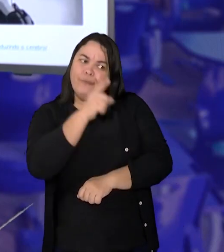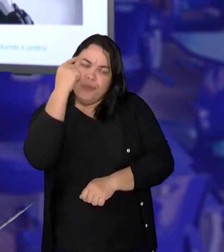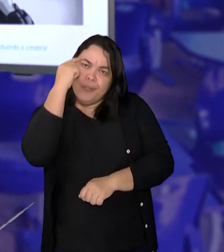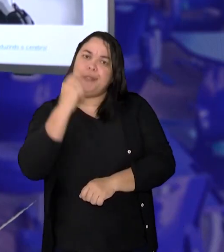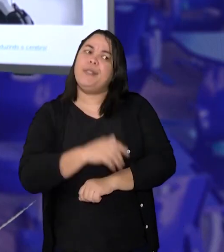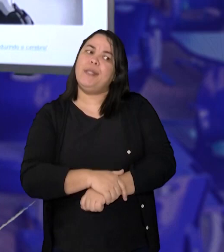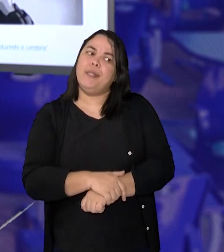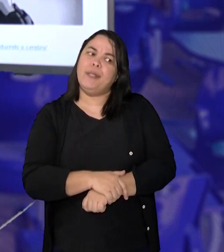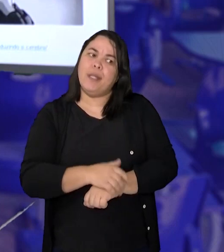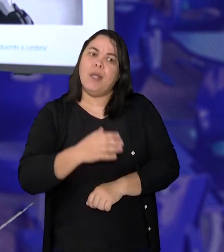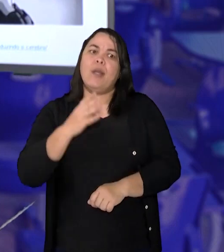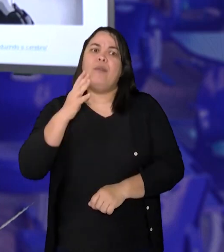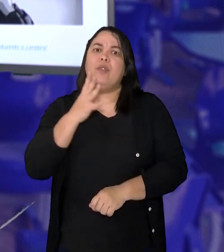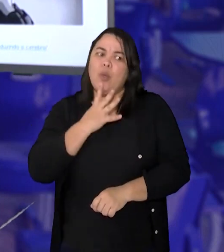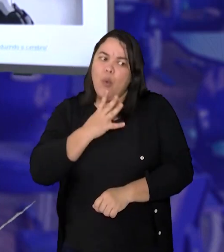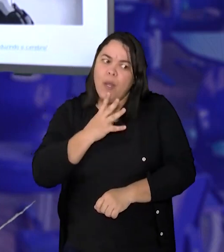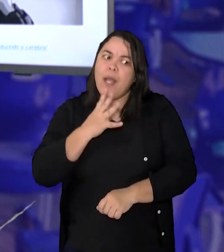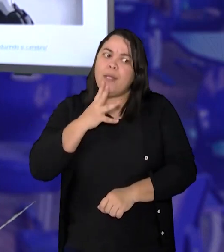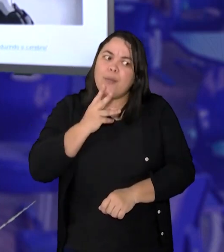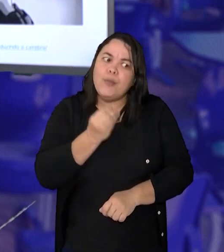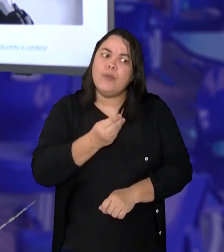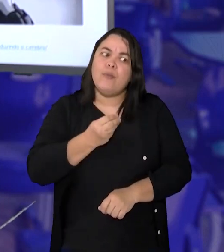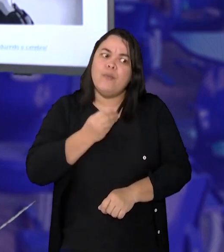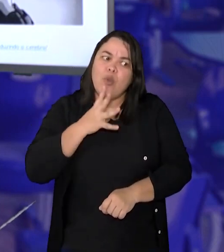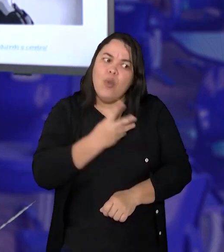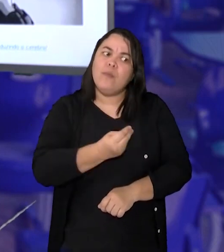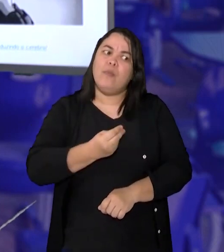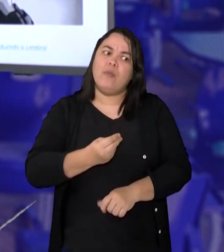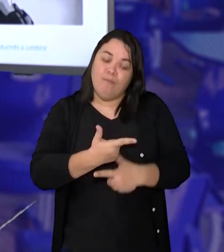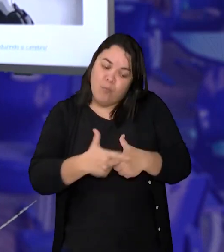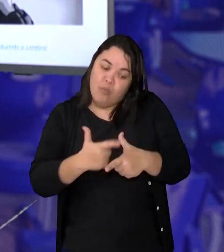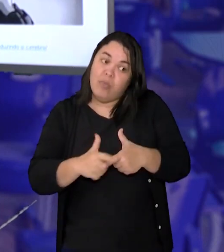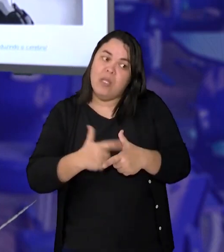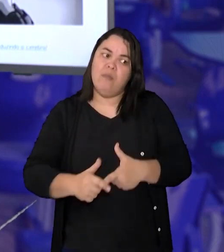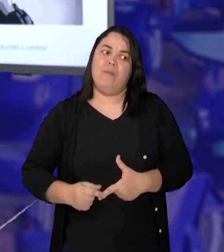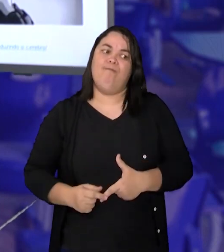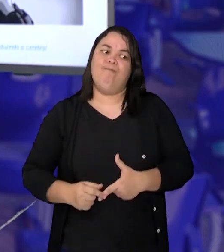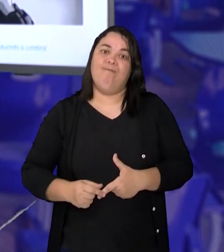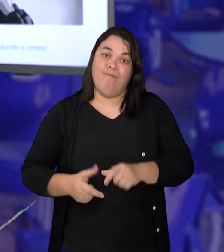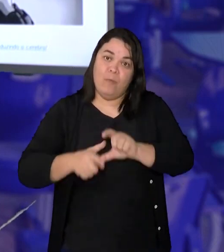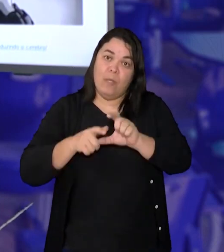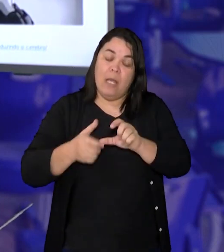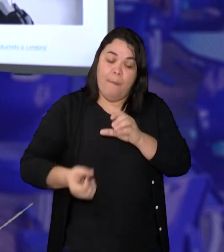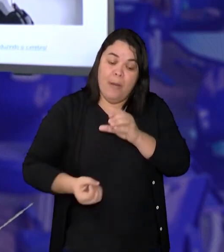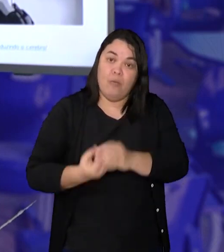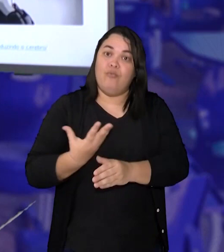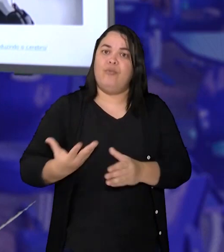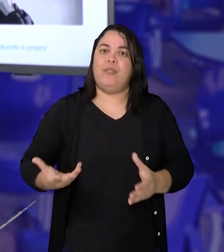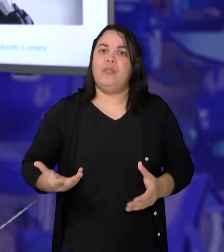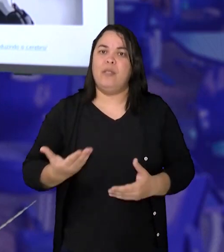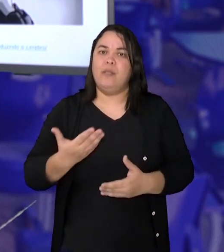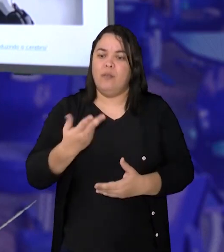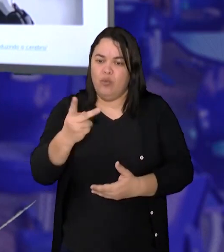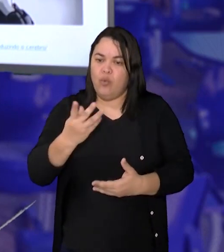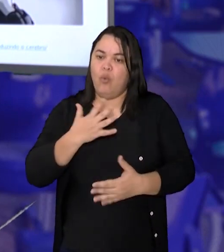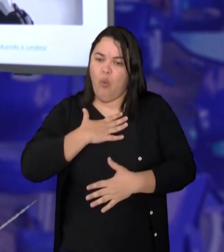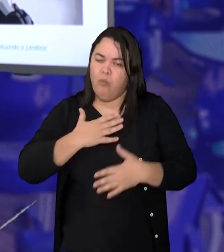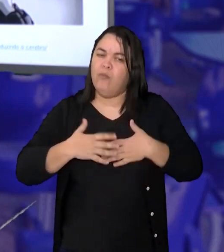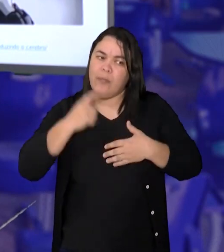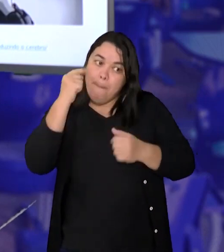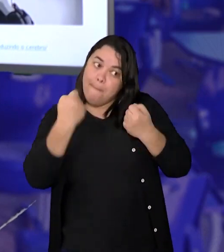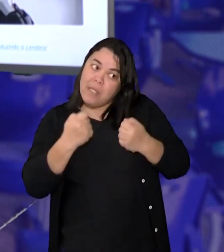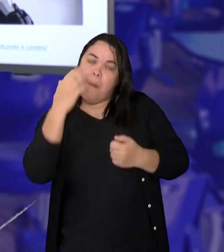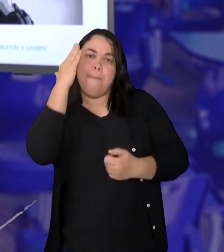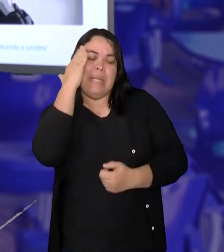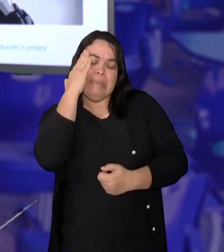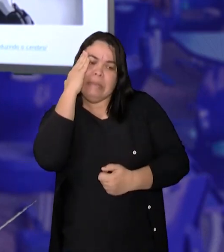nesse mundo? Tu entende todos os problemas que podem acabar vindo com isso? Se sim, aí tu pensa, vai fazer bem para